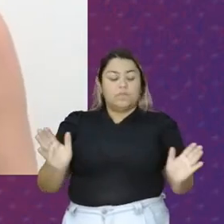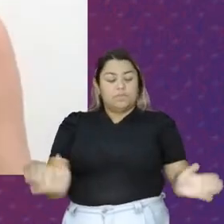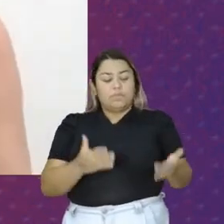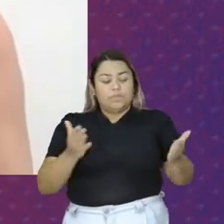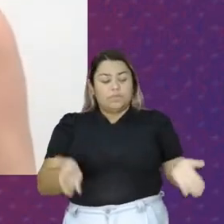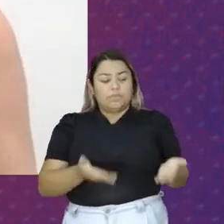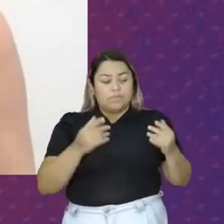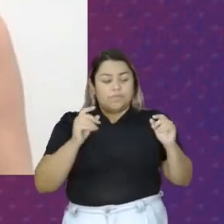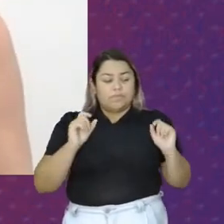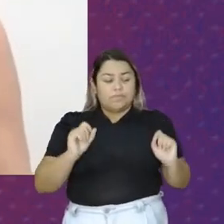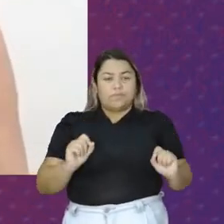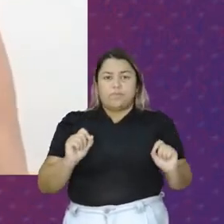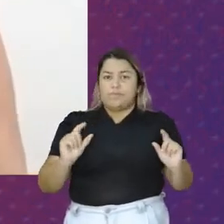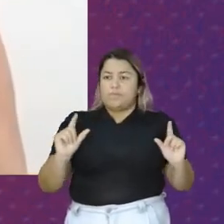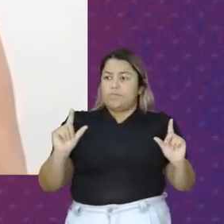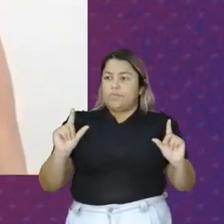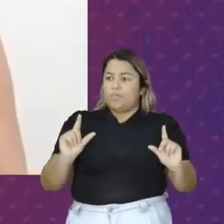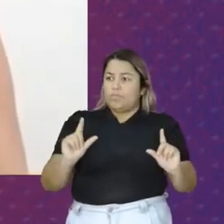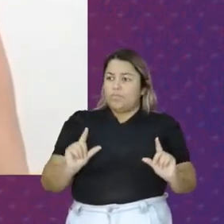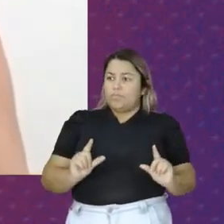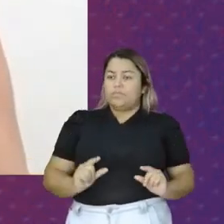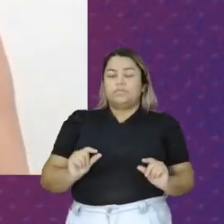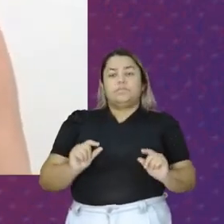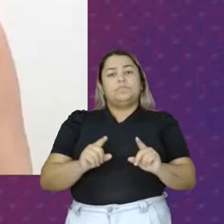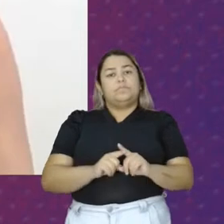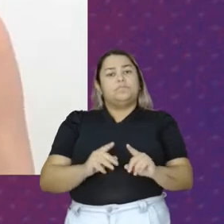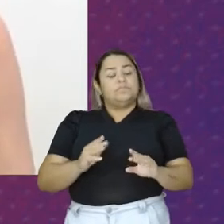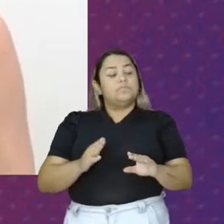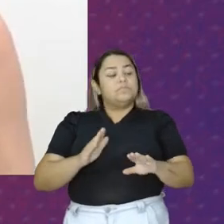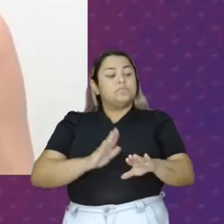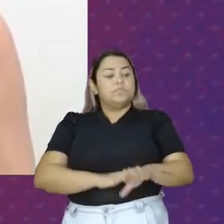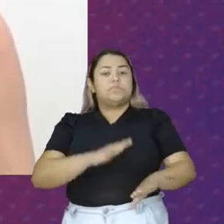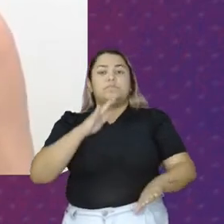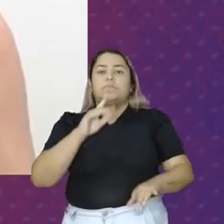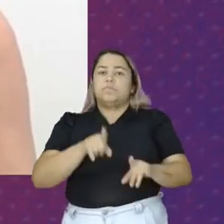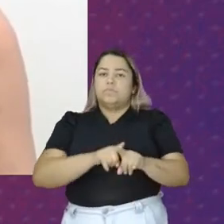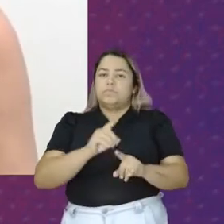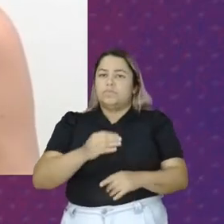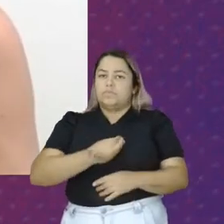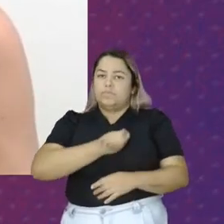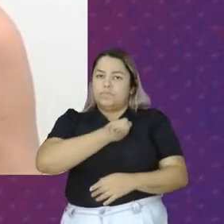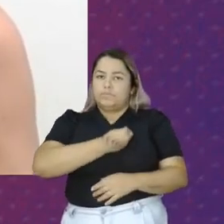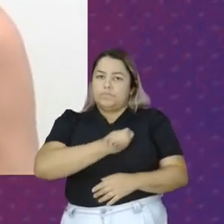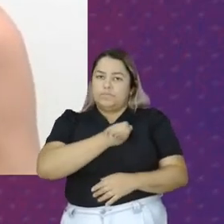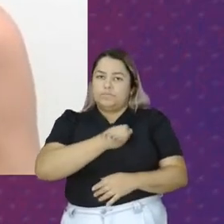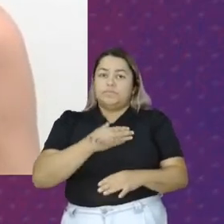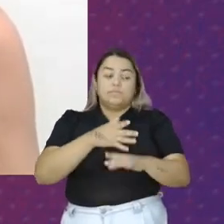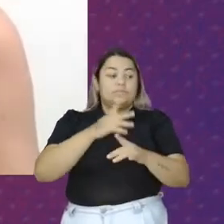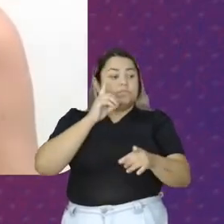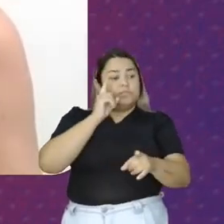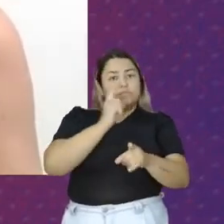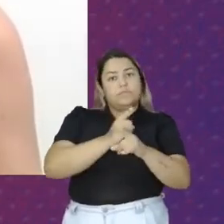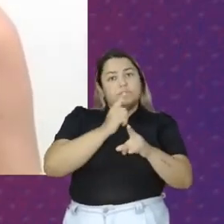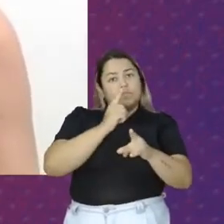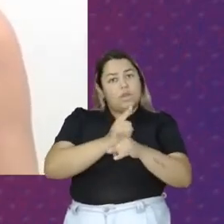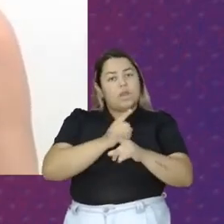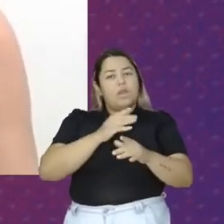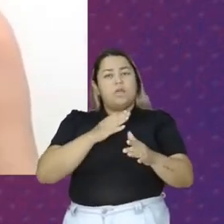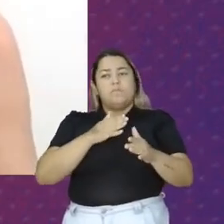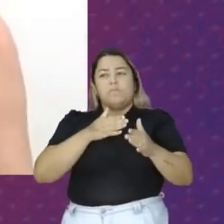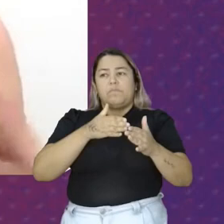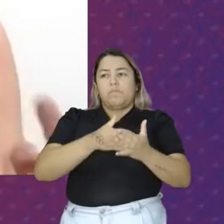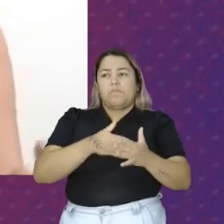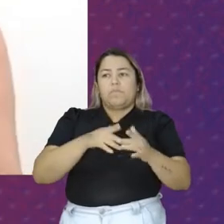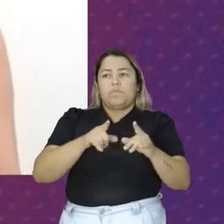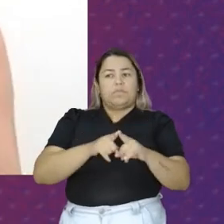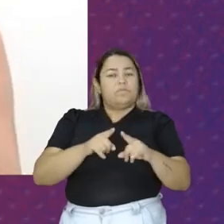motivar, induzir o aumento dessa participação, nós encontramos 1000 barreiras. Isso no